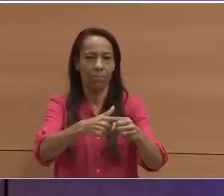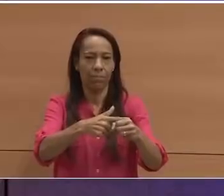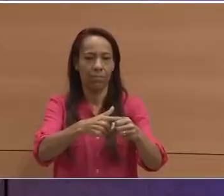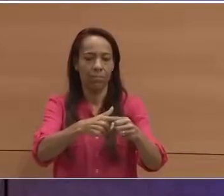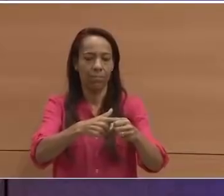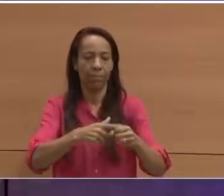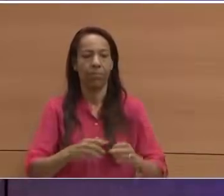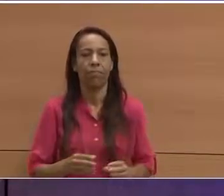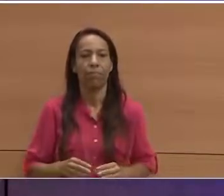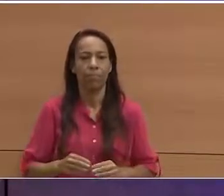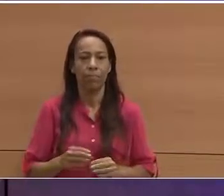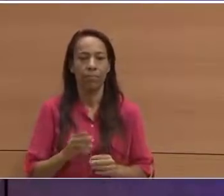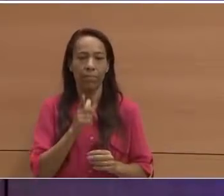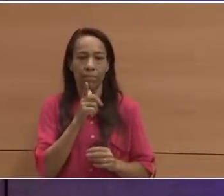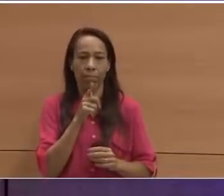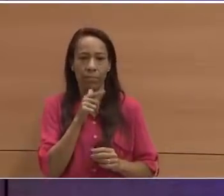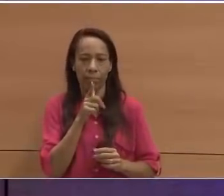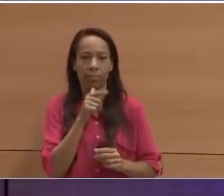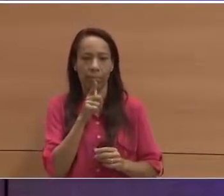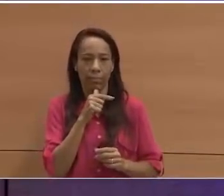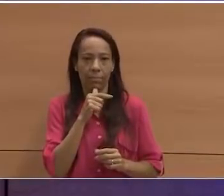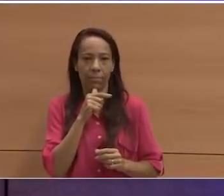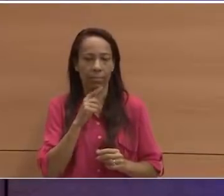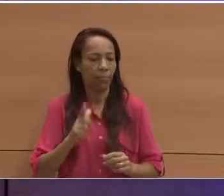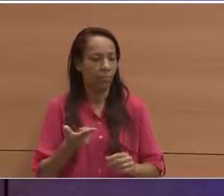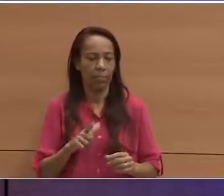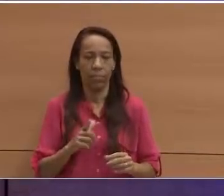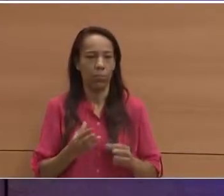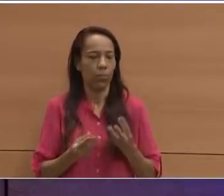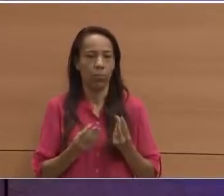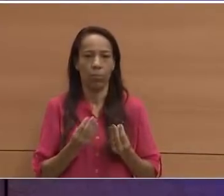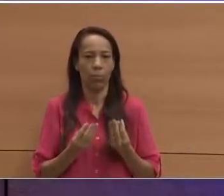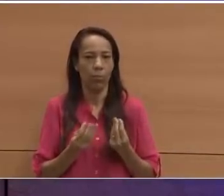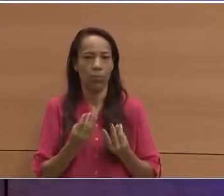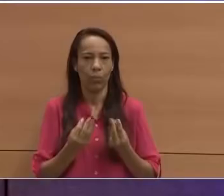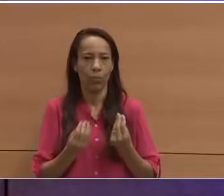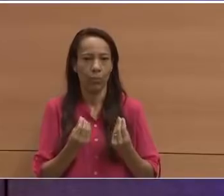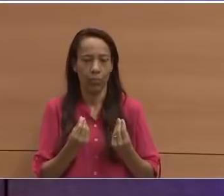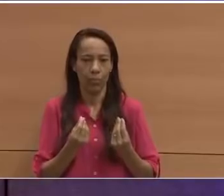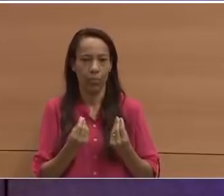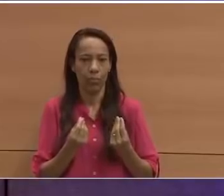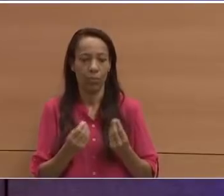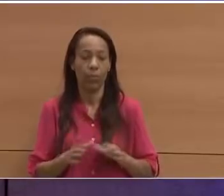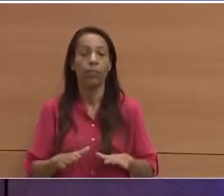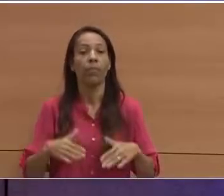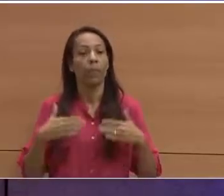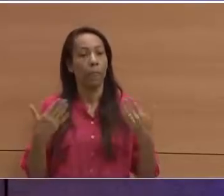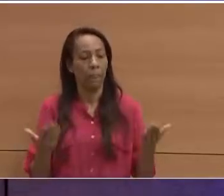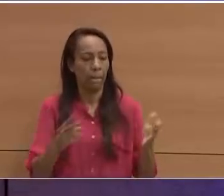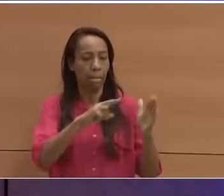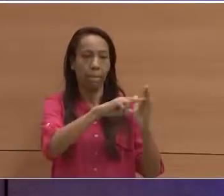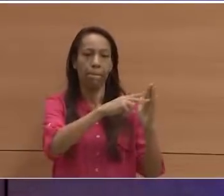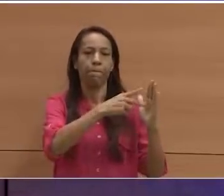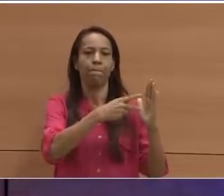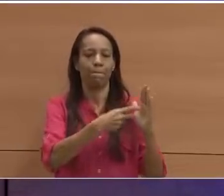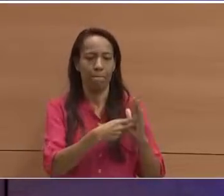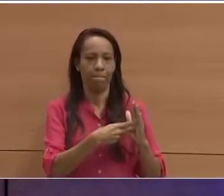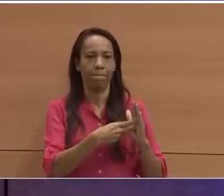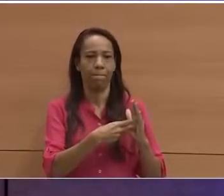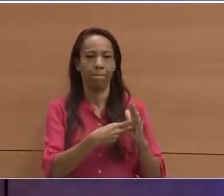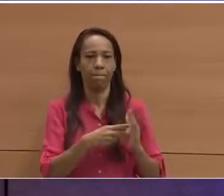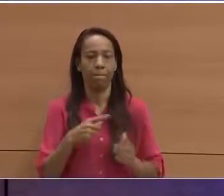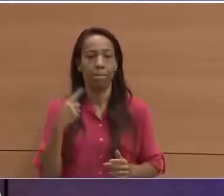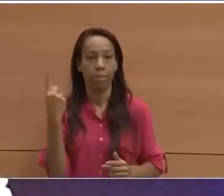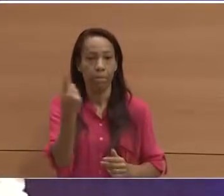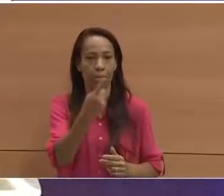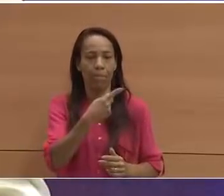palavra para a igreja em Laodiceia, que tu és morno, não és quente nem frio. Estou a